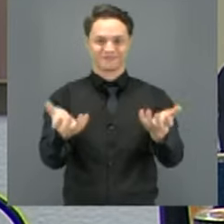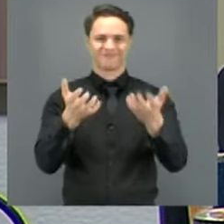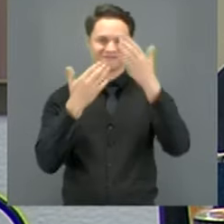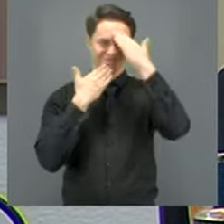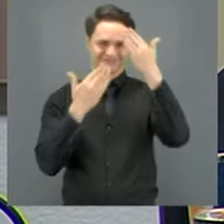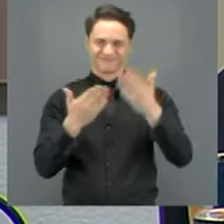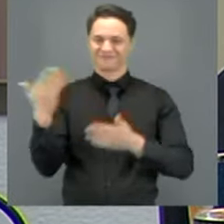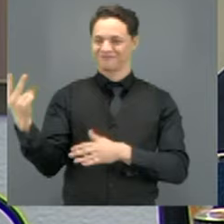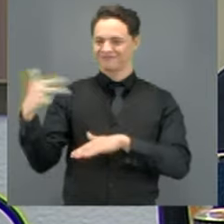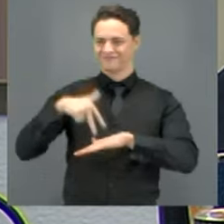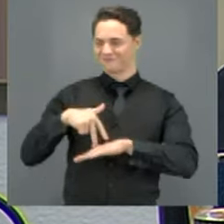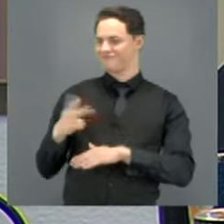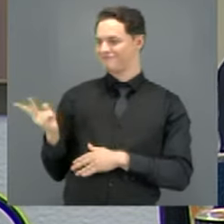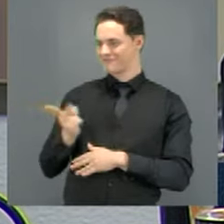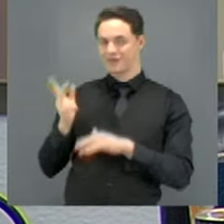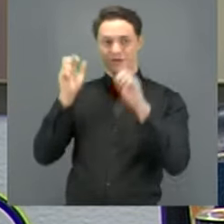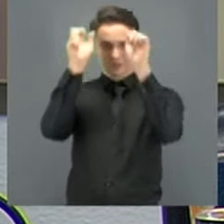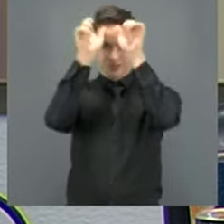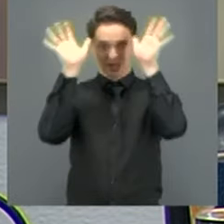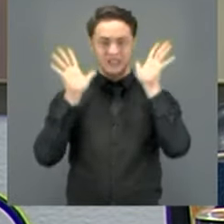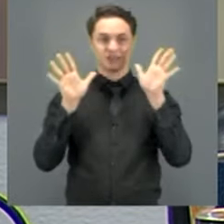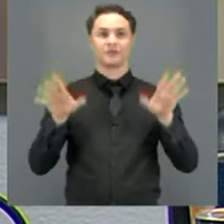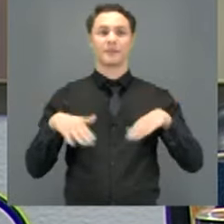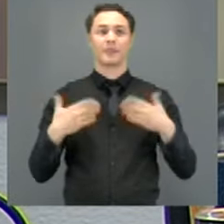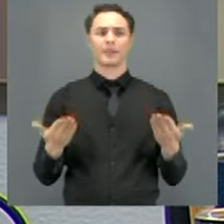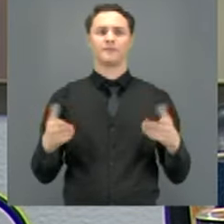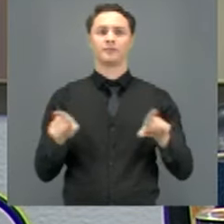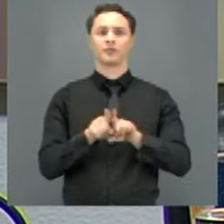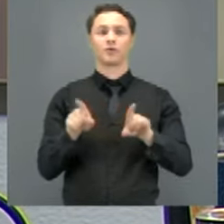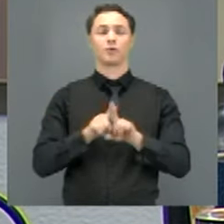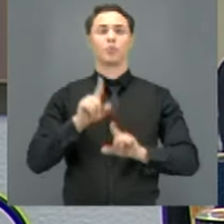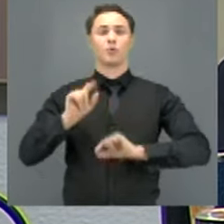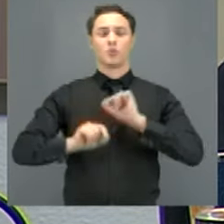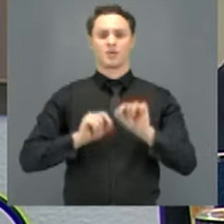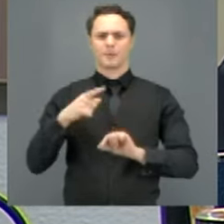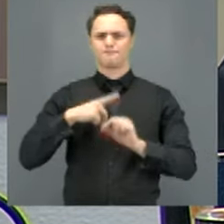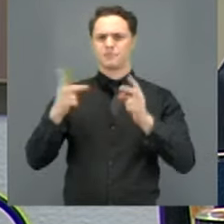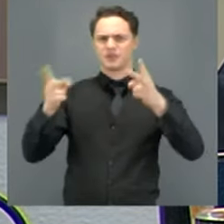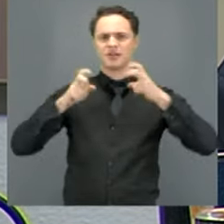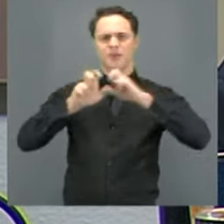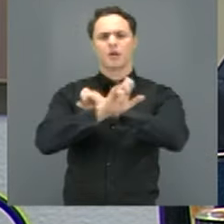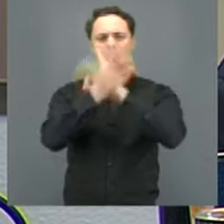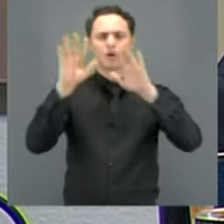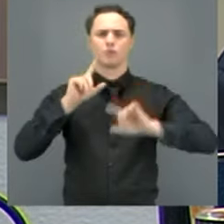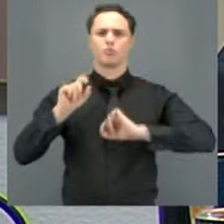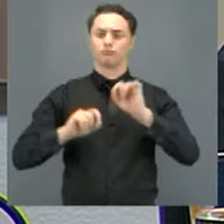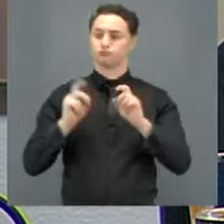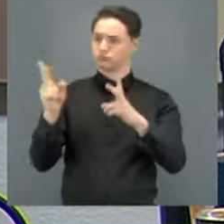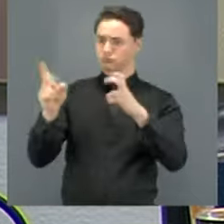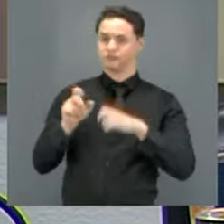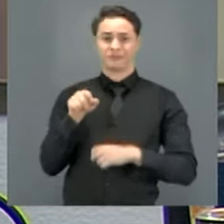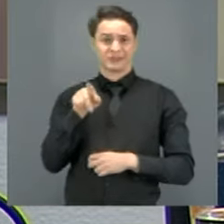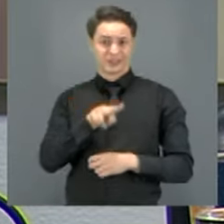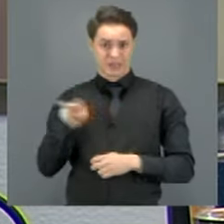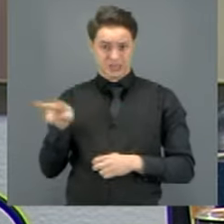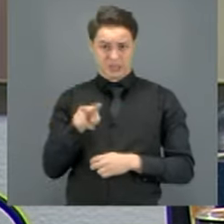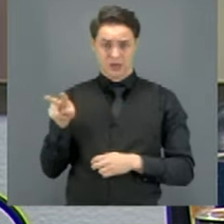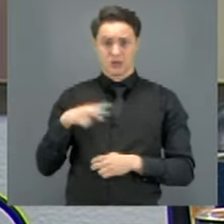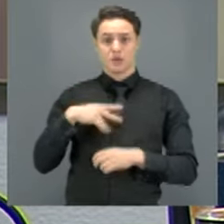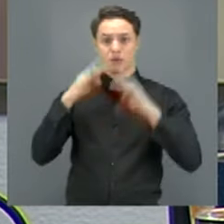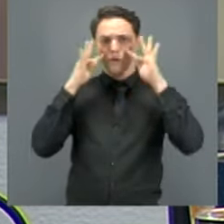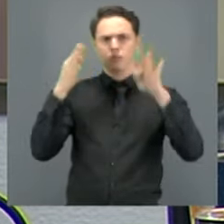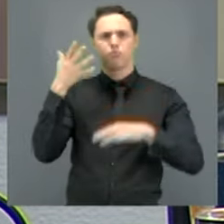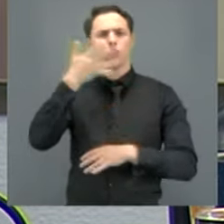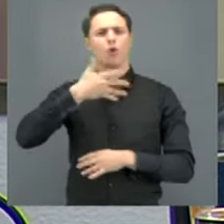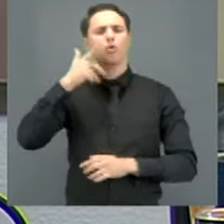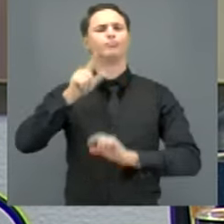a vinda dos dois caciques e o que fica muito claro na voz de cada um deles